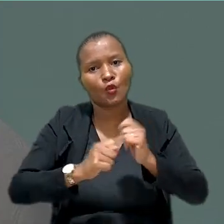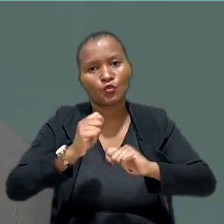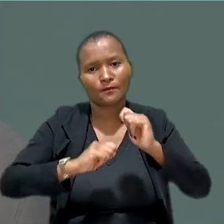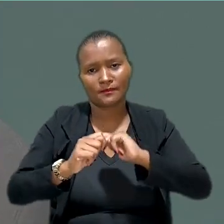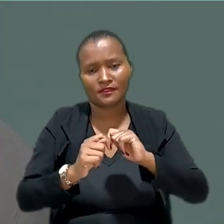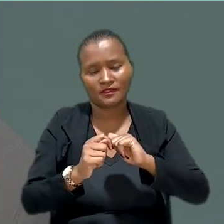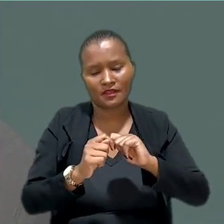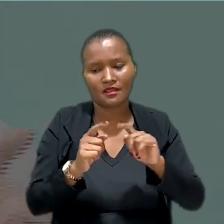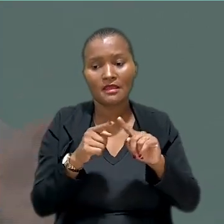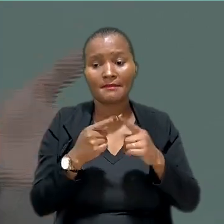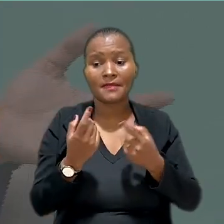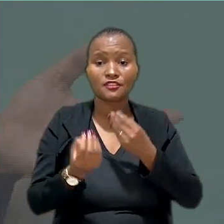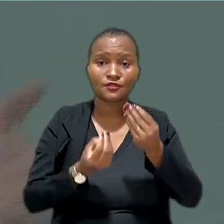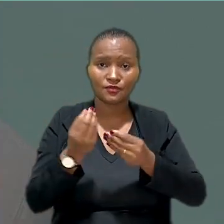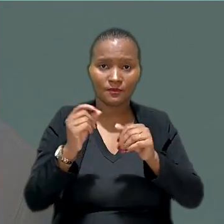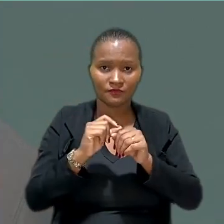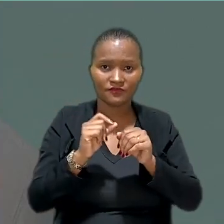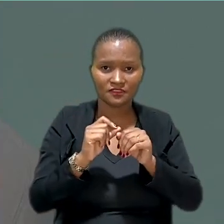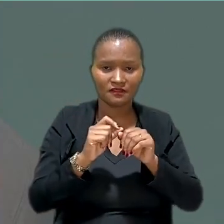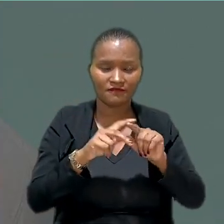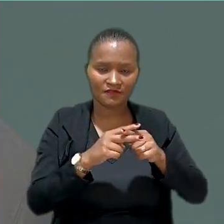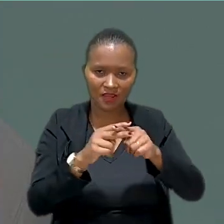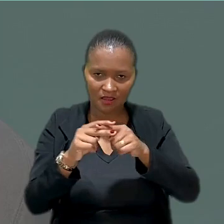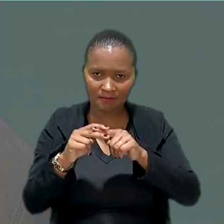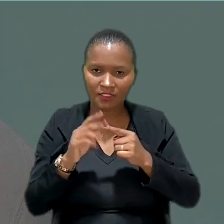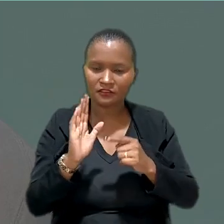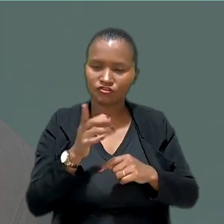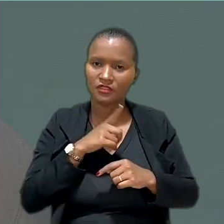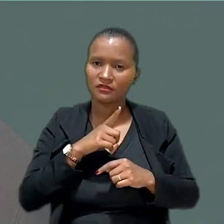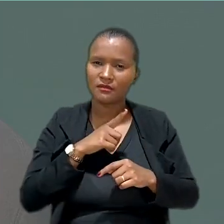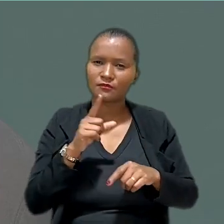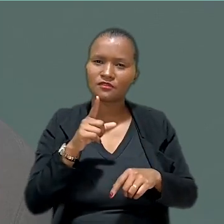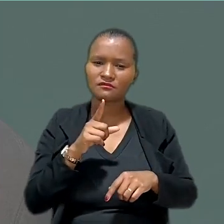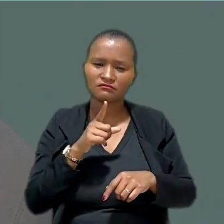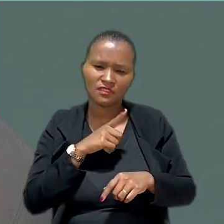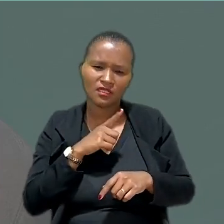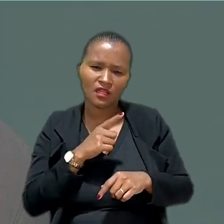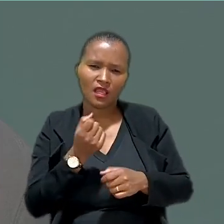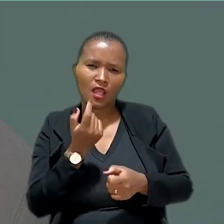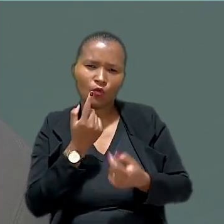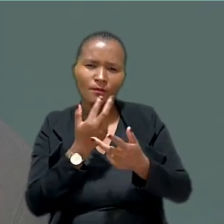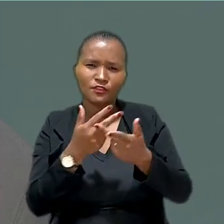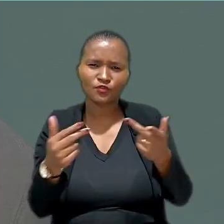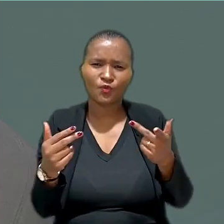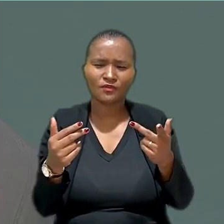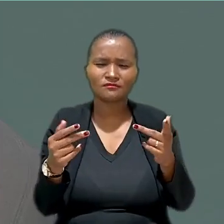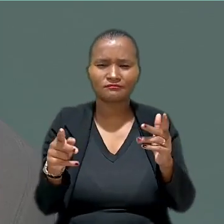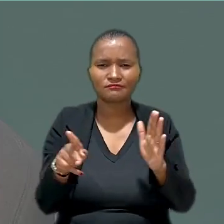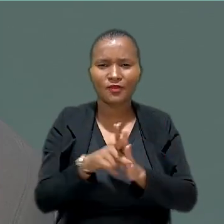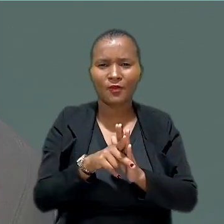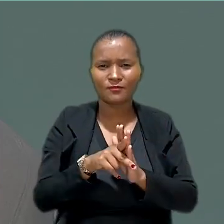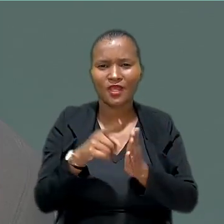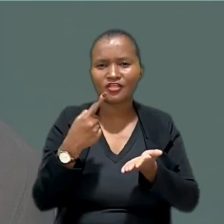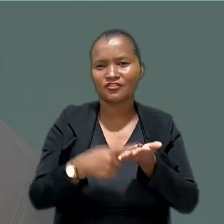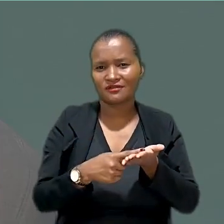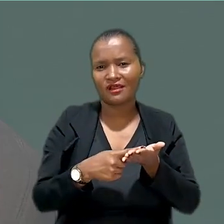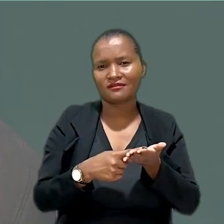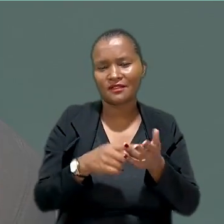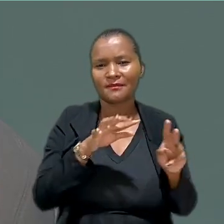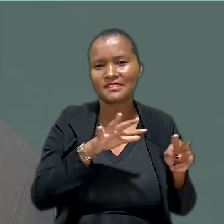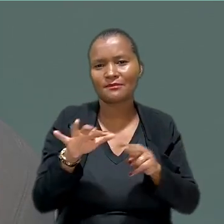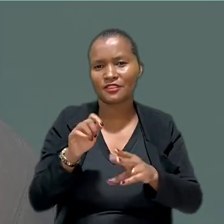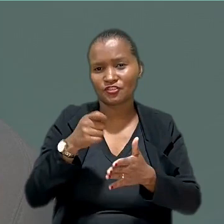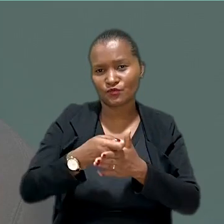como fazer? Além das ferramentas que nós já dispomos, há algumas ações específicas que são programadas para a semana de execução. Várias